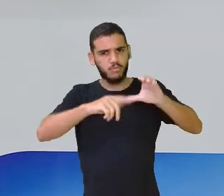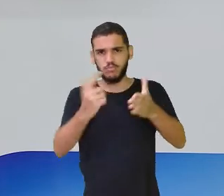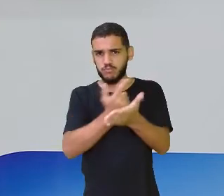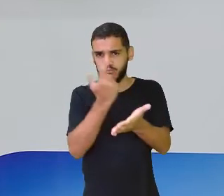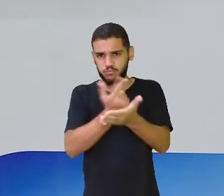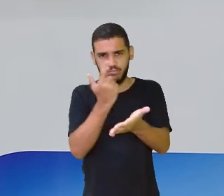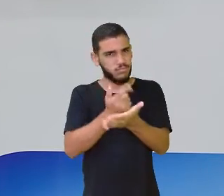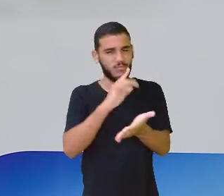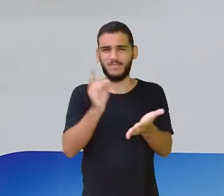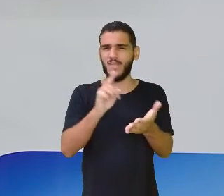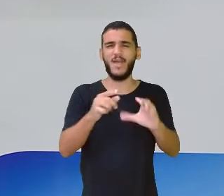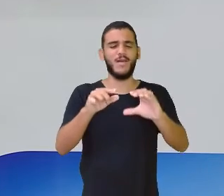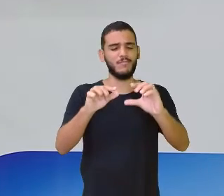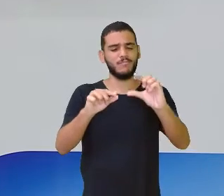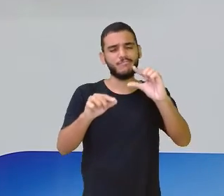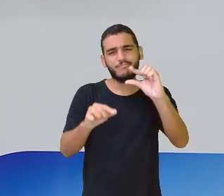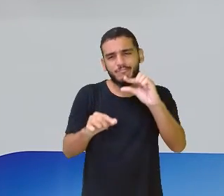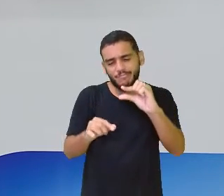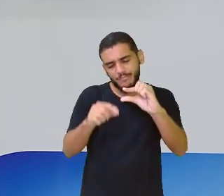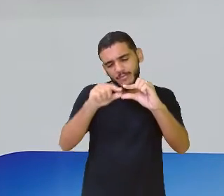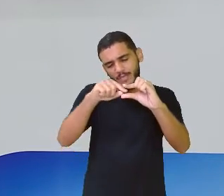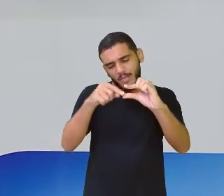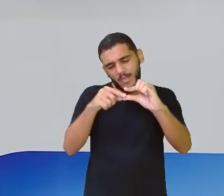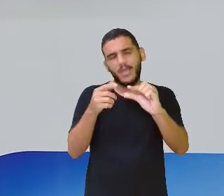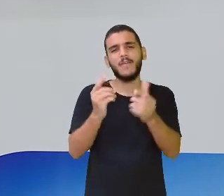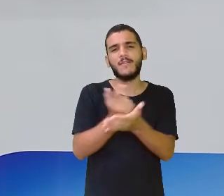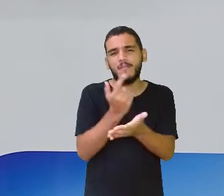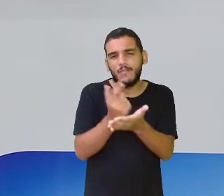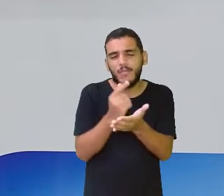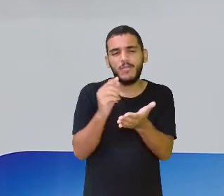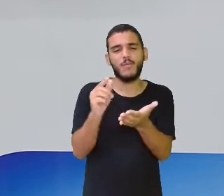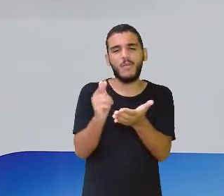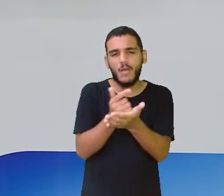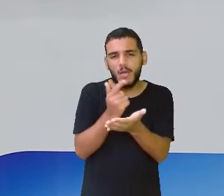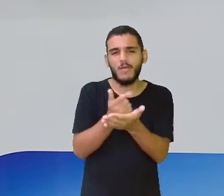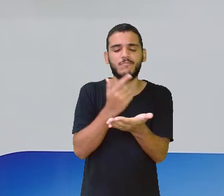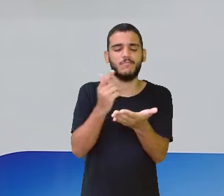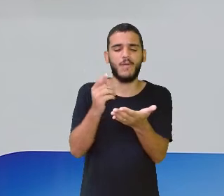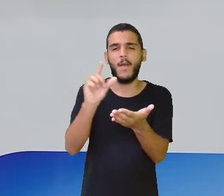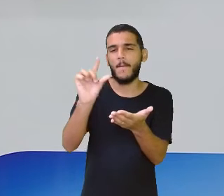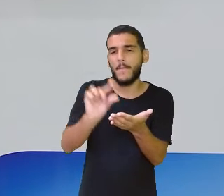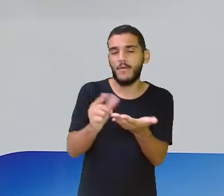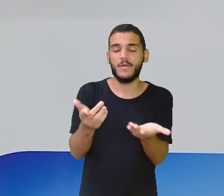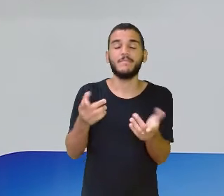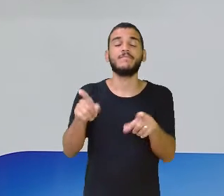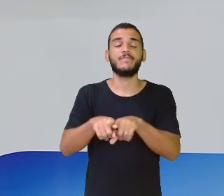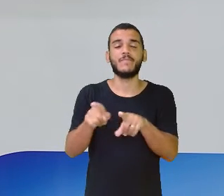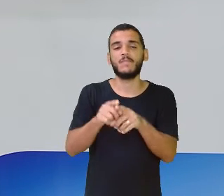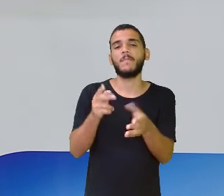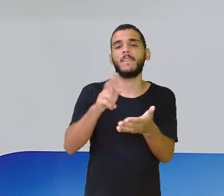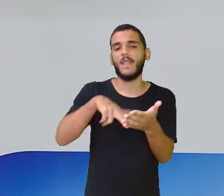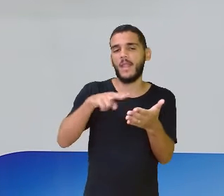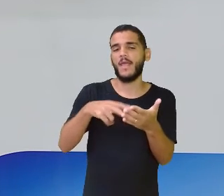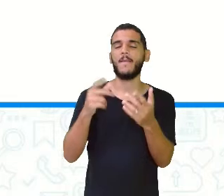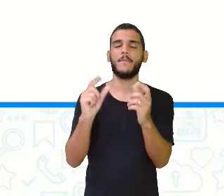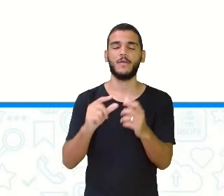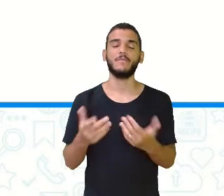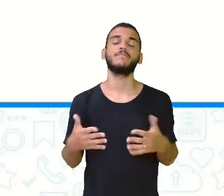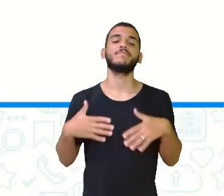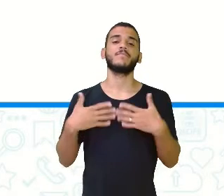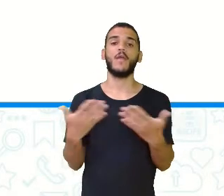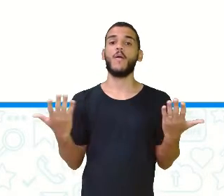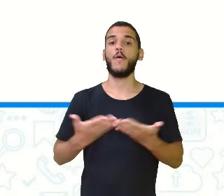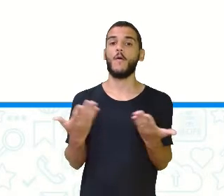ser uma tirinha, pode ser um anúncio no outdoor que você vê na rua, mas comece a ler. E a sugestão de hoje é Era Uma Vez